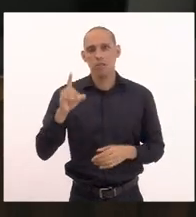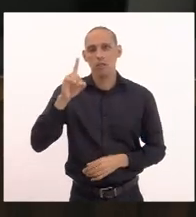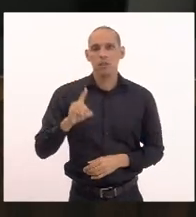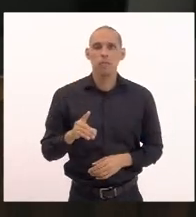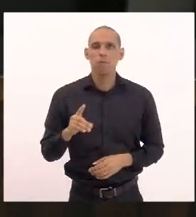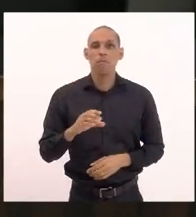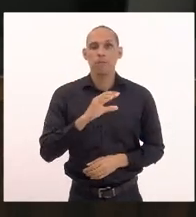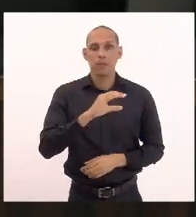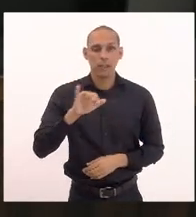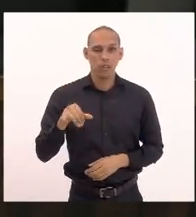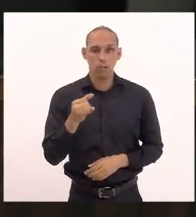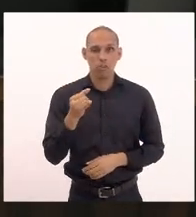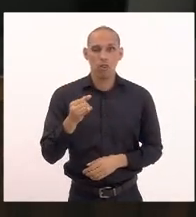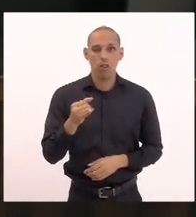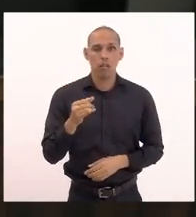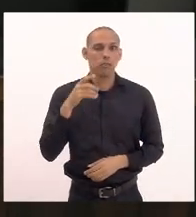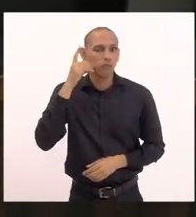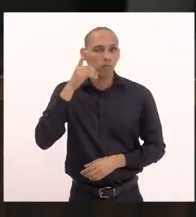Comissão de Constituição e Justiça, deputado